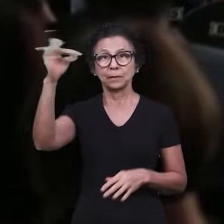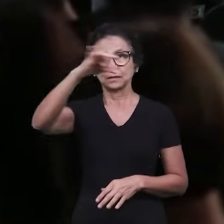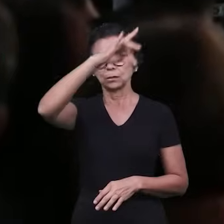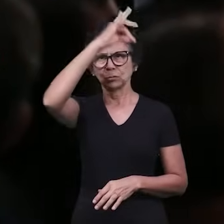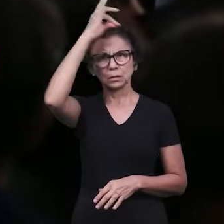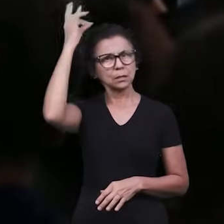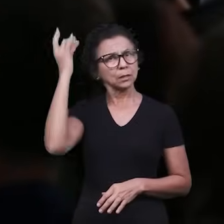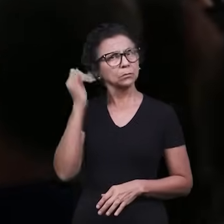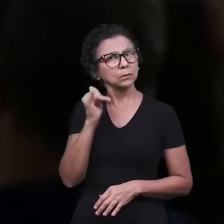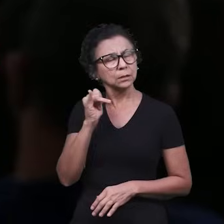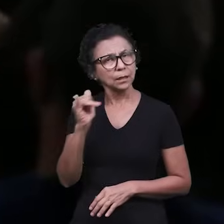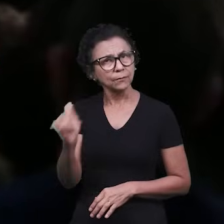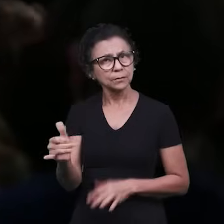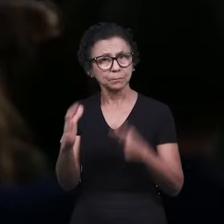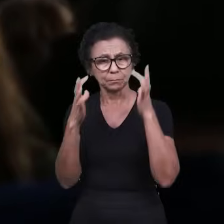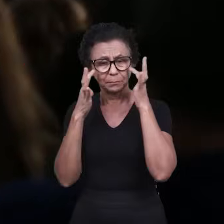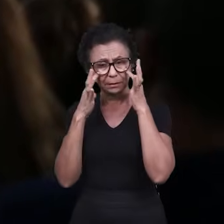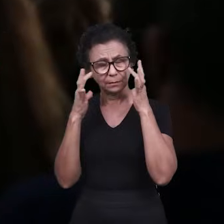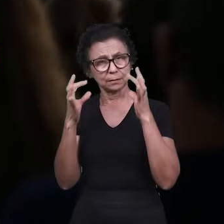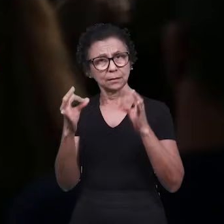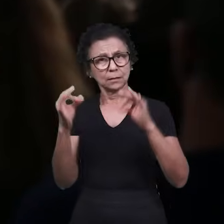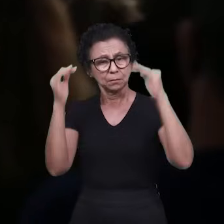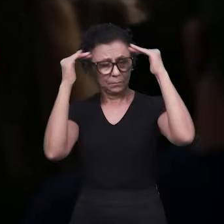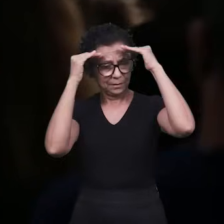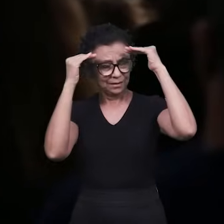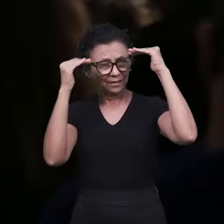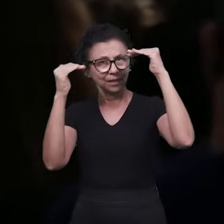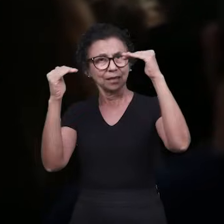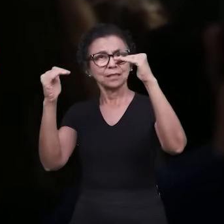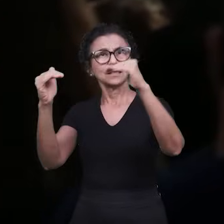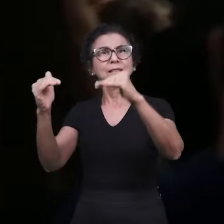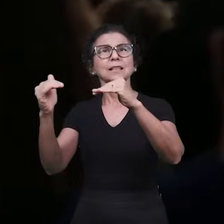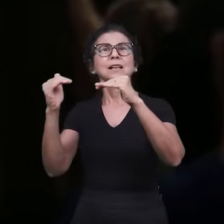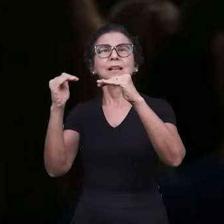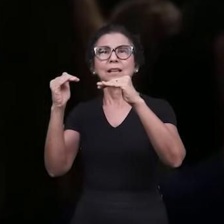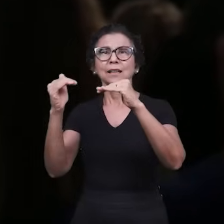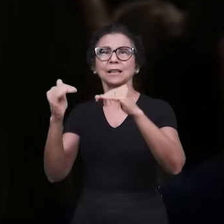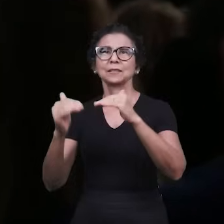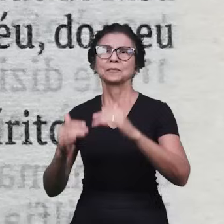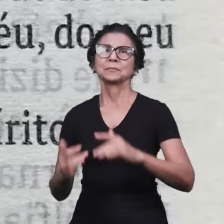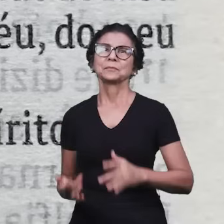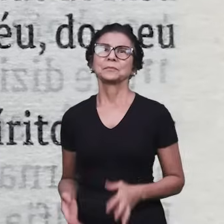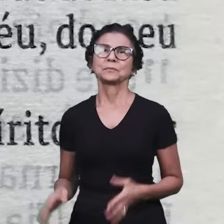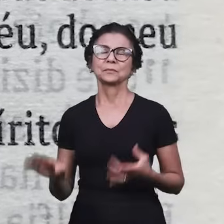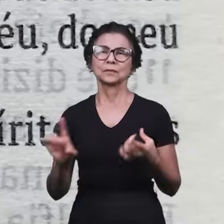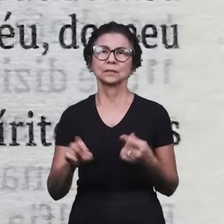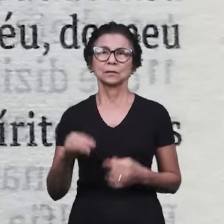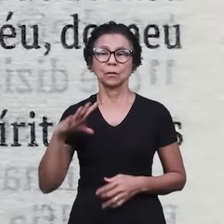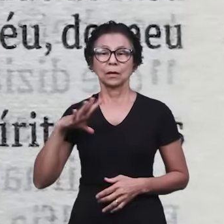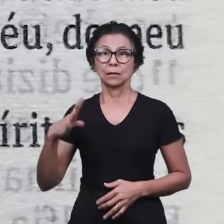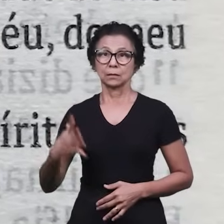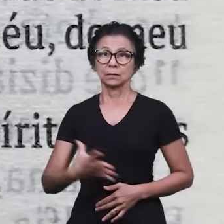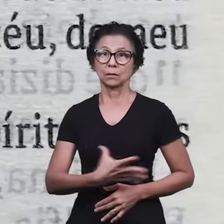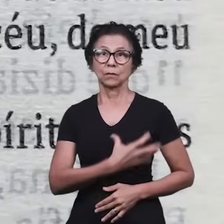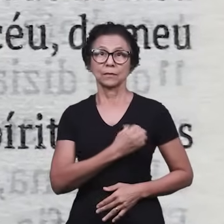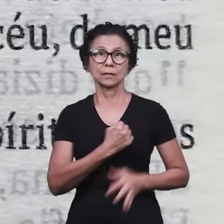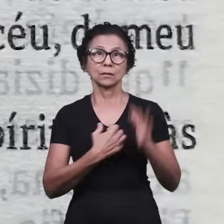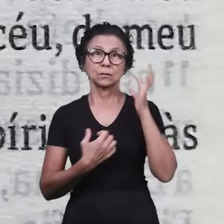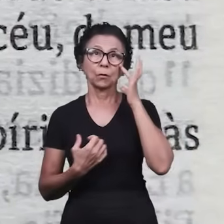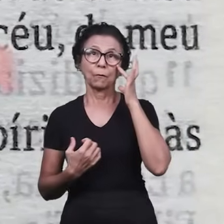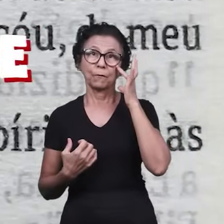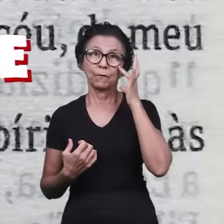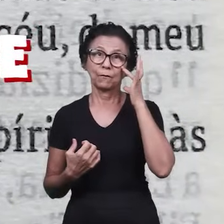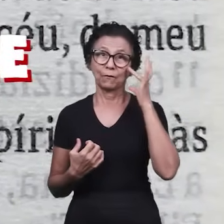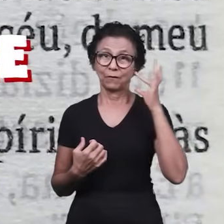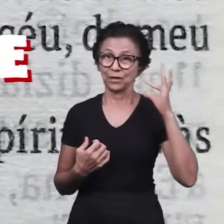o que o Espírito diz às igrejas. Guarda o que tens, para